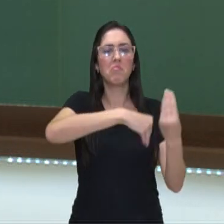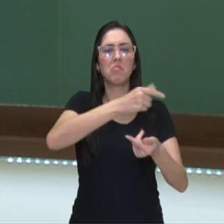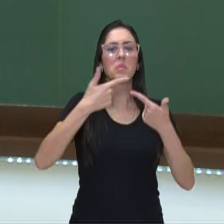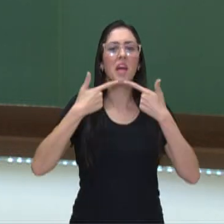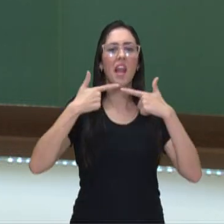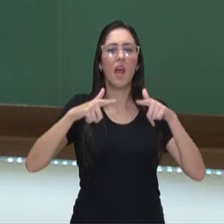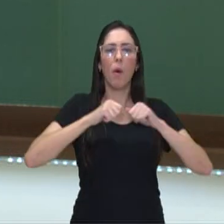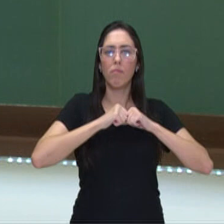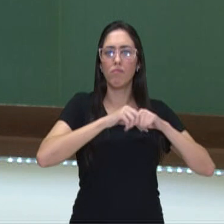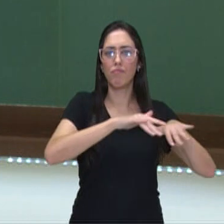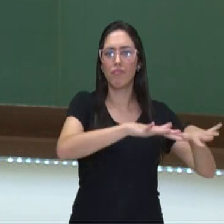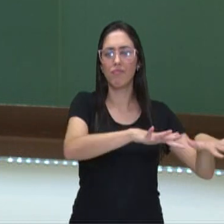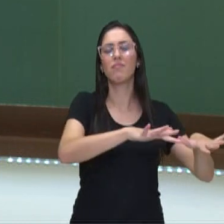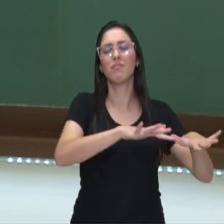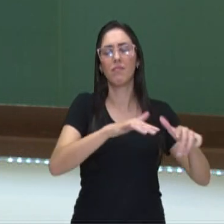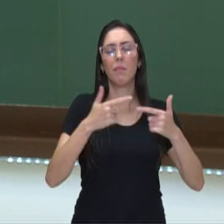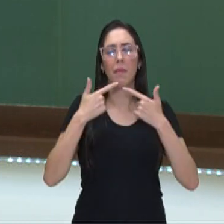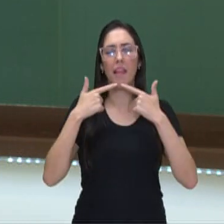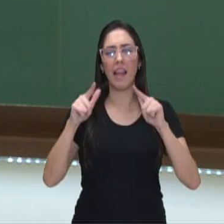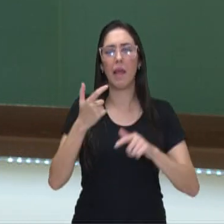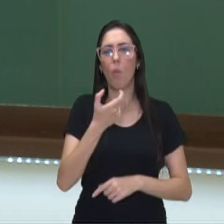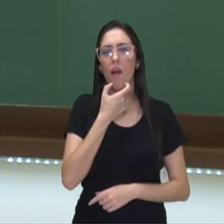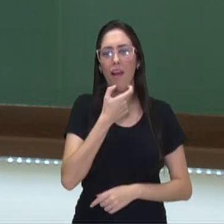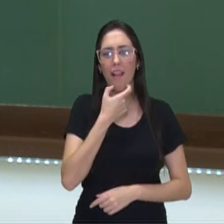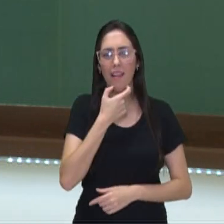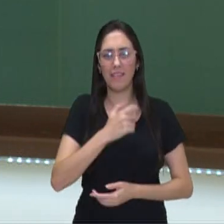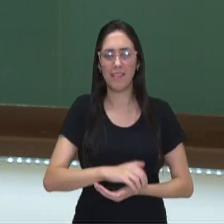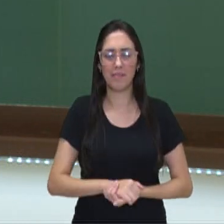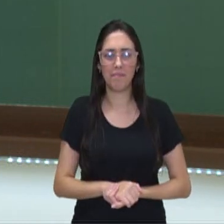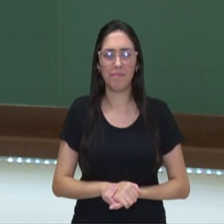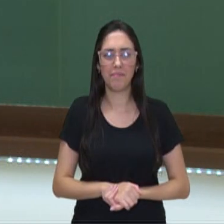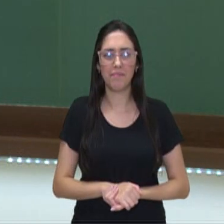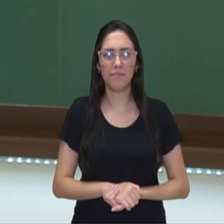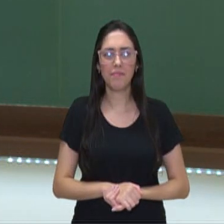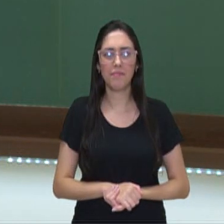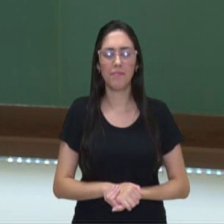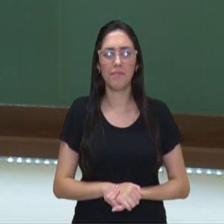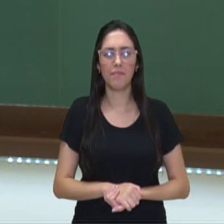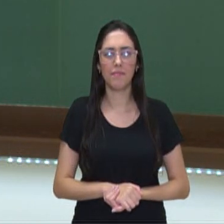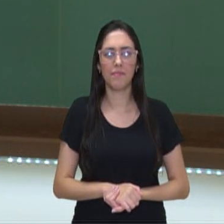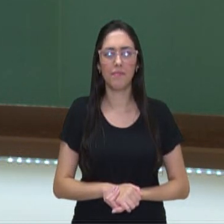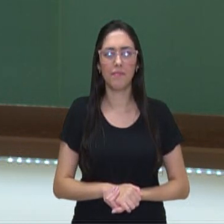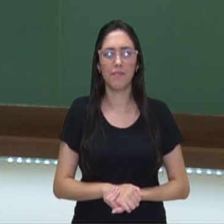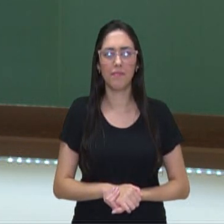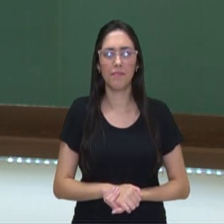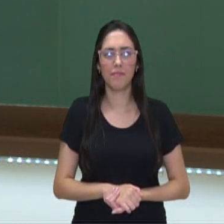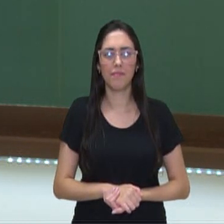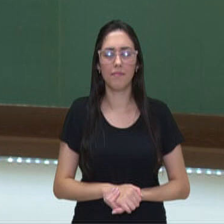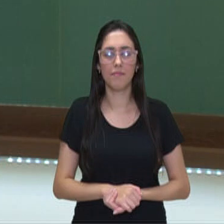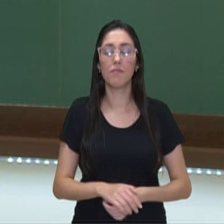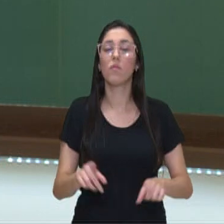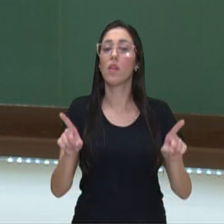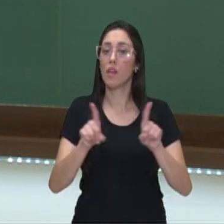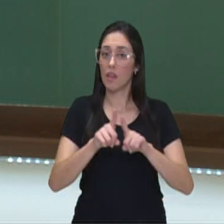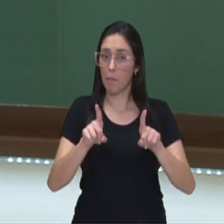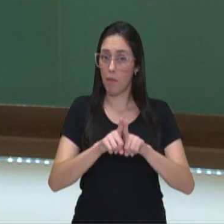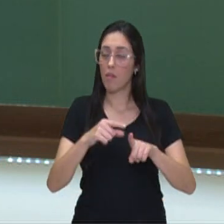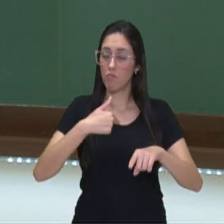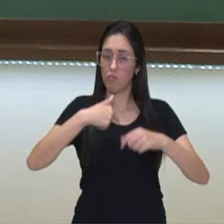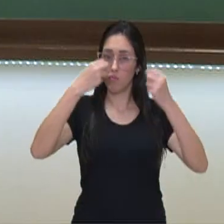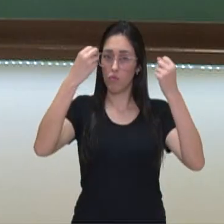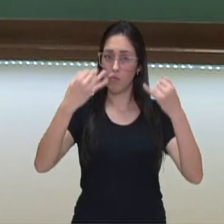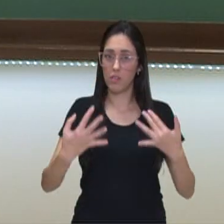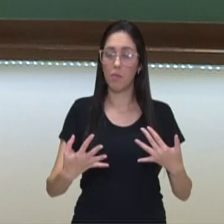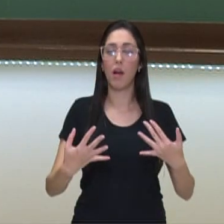formou, então, começou a ter início as primeiras palavras em inglês. E trouxe também para vocês